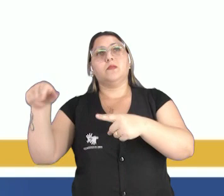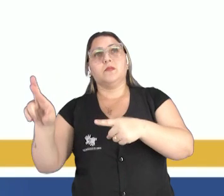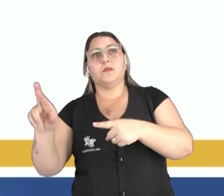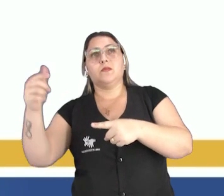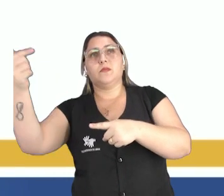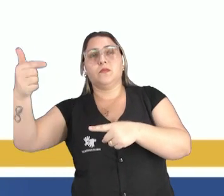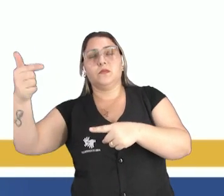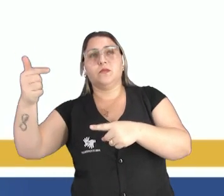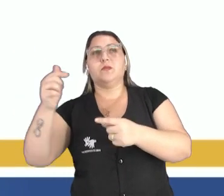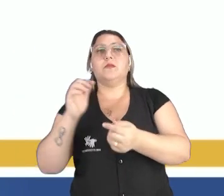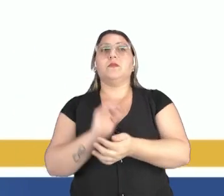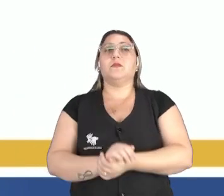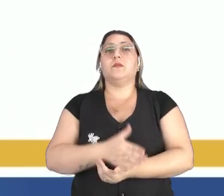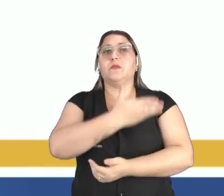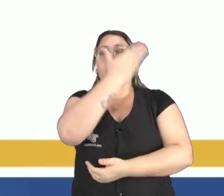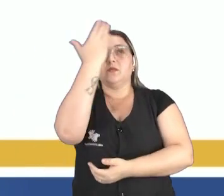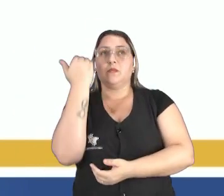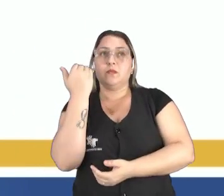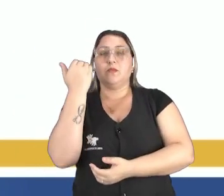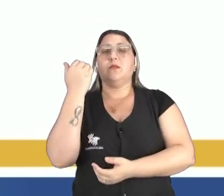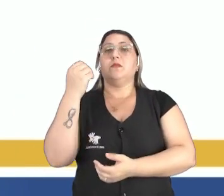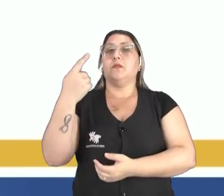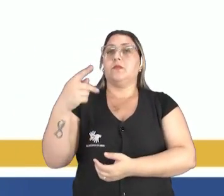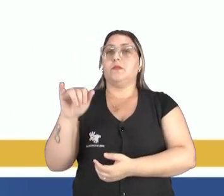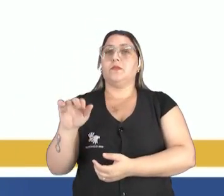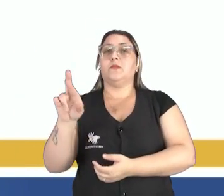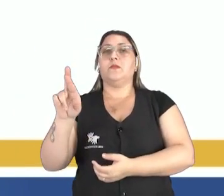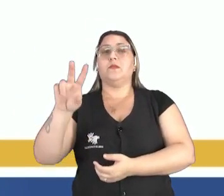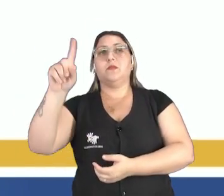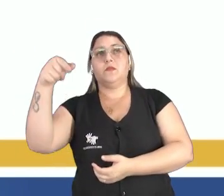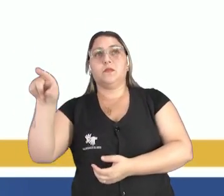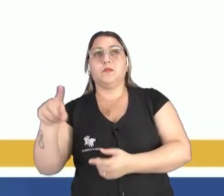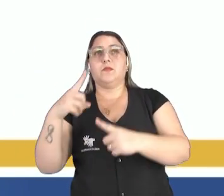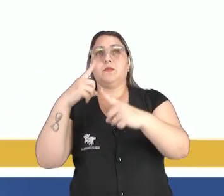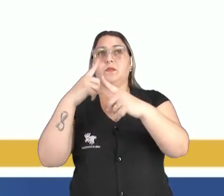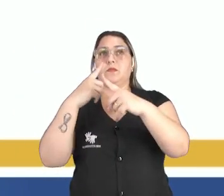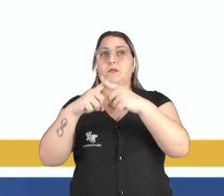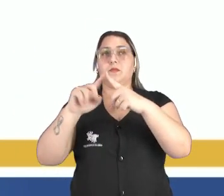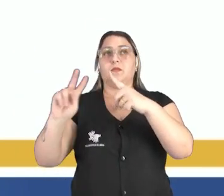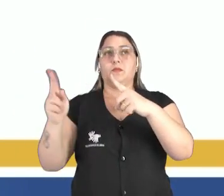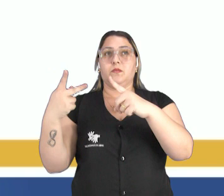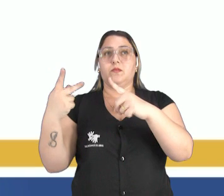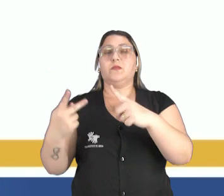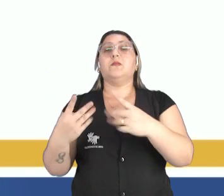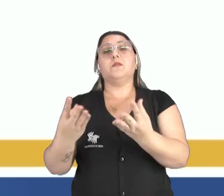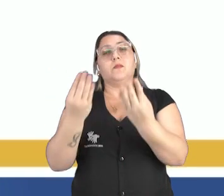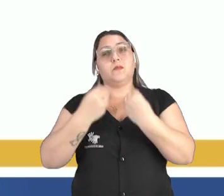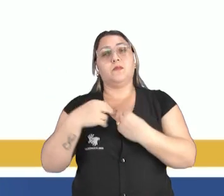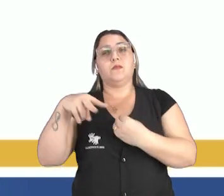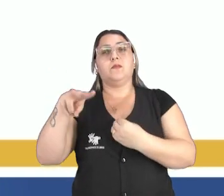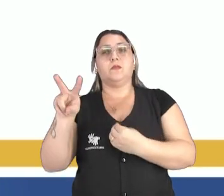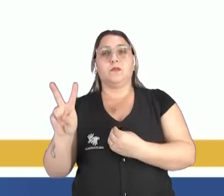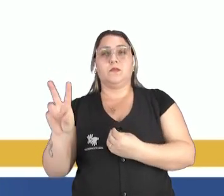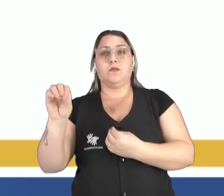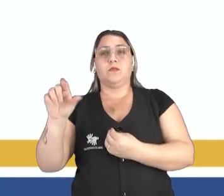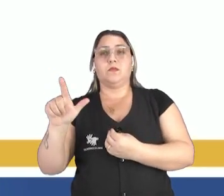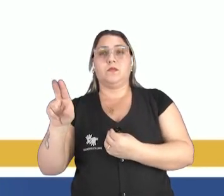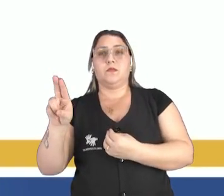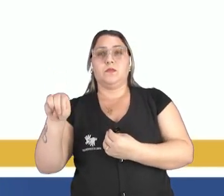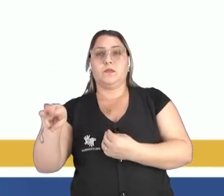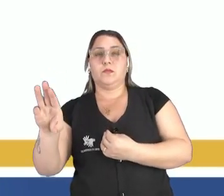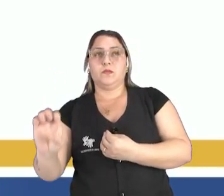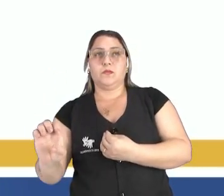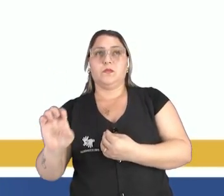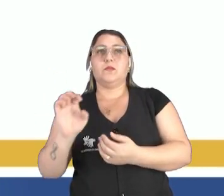quadrado, tá? Então, não esquece, πr ao quadrado vezes h vai me dar o volume. Aqui é só os elementos que completam